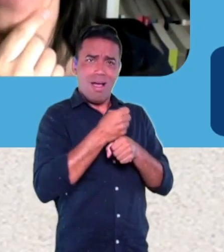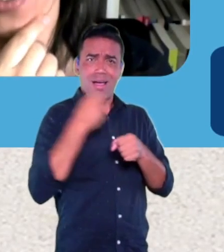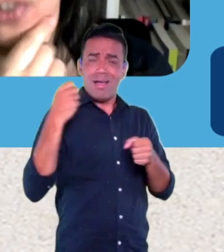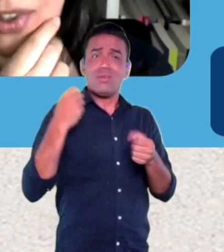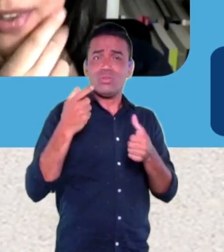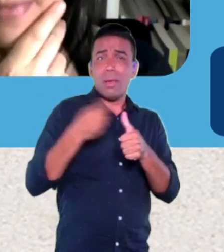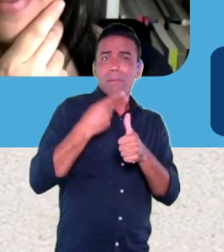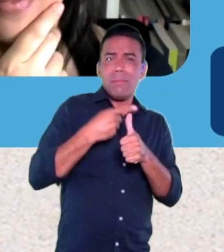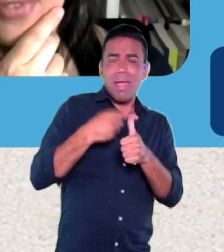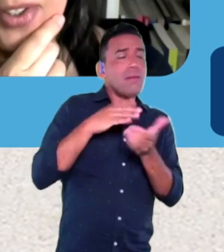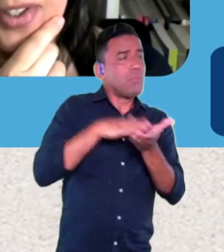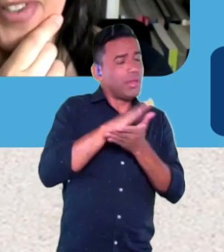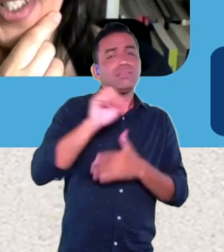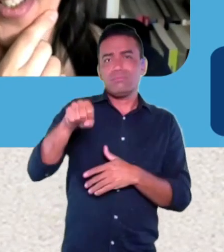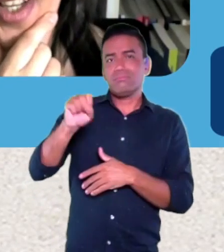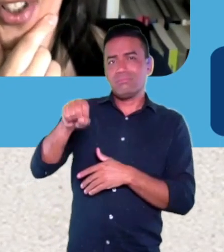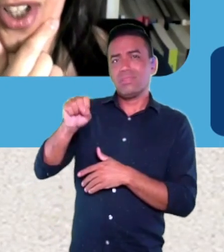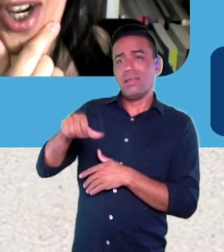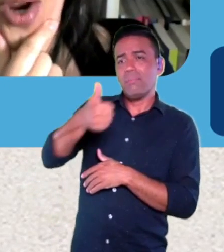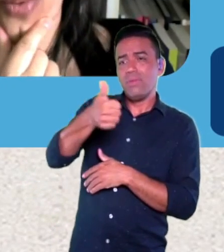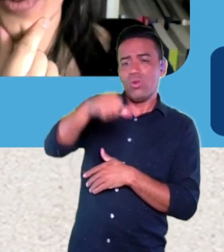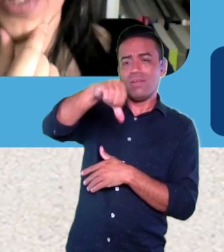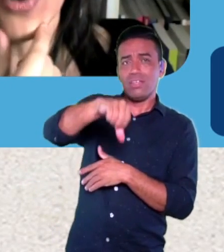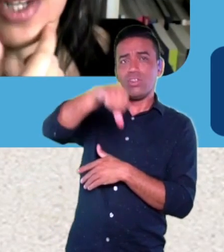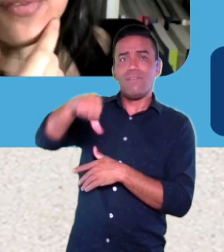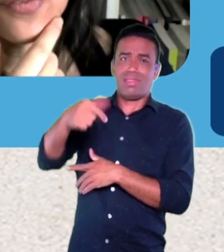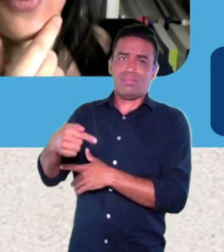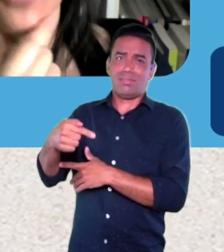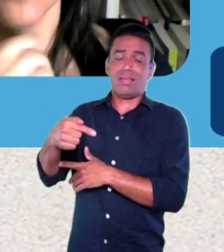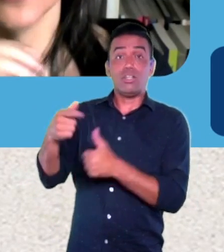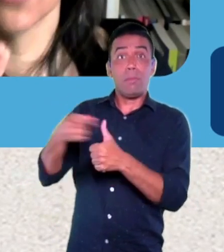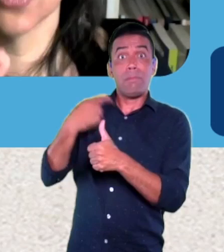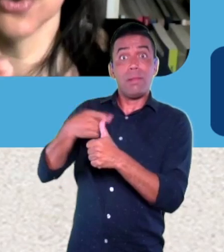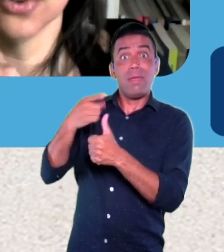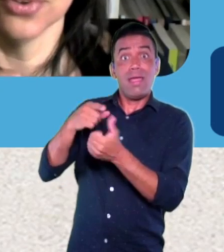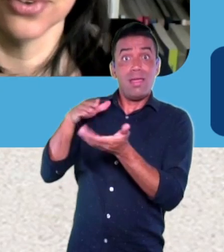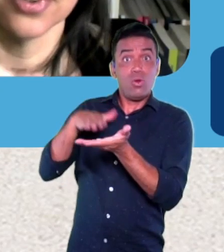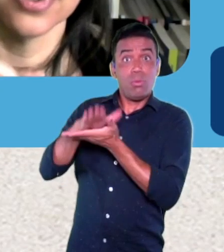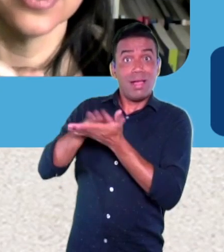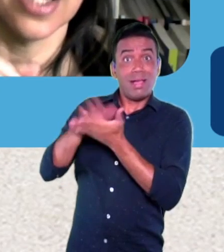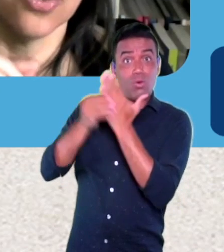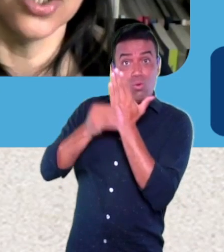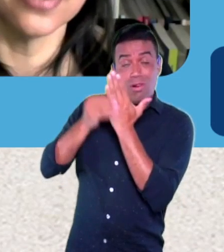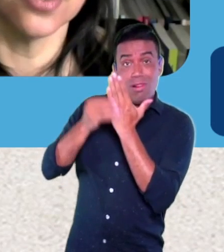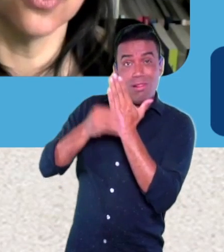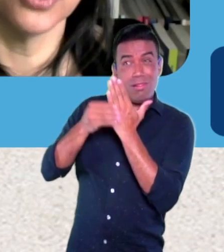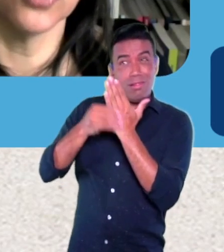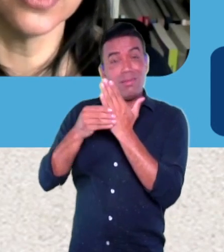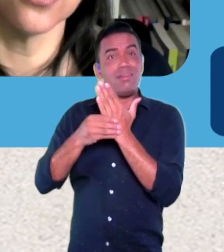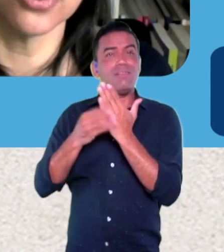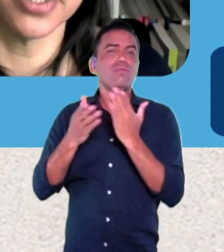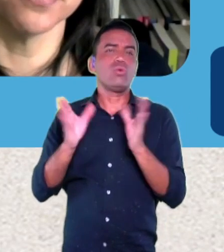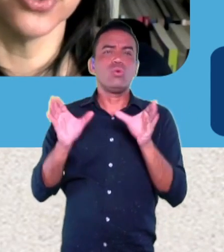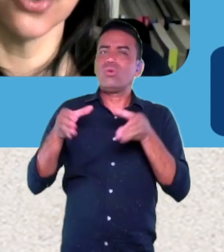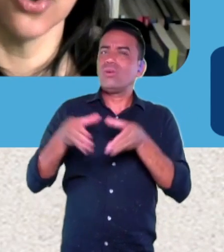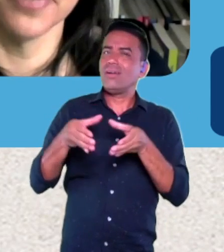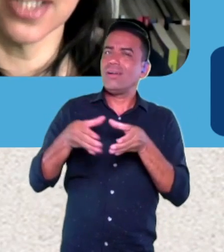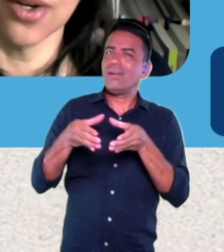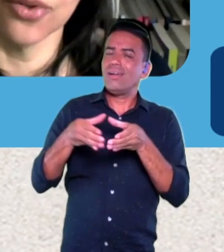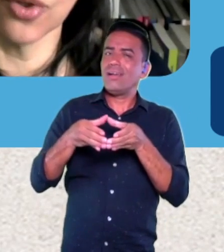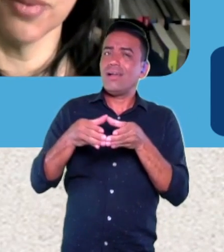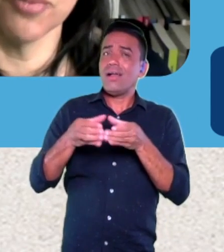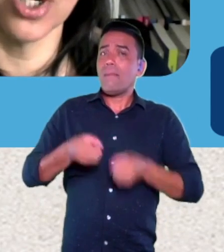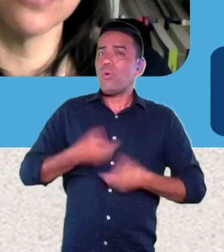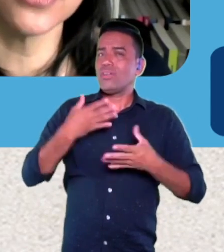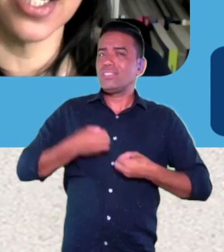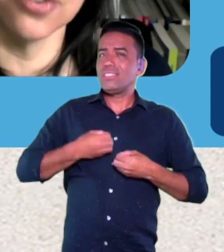publicação, 97. Foi em 97. O primeiro livro foi um livro na coleção, uma coleção chamada Poesia